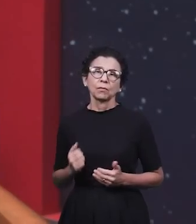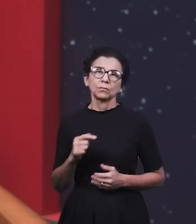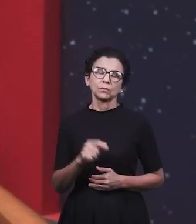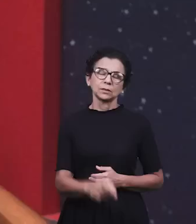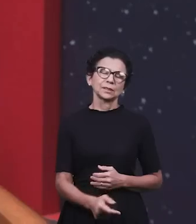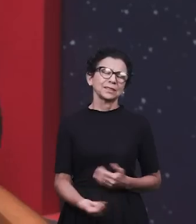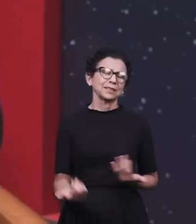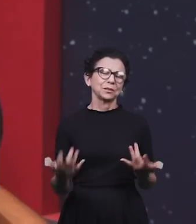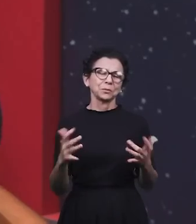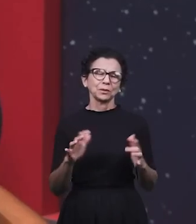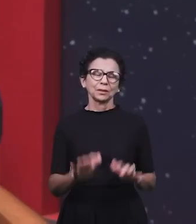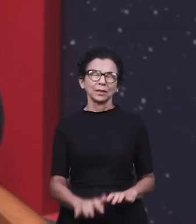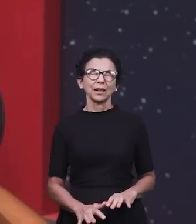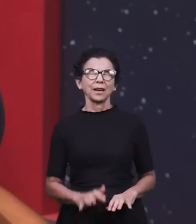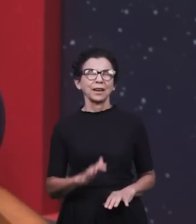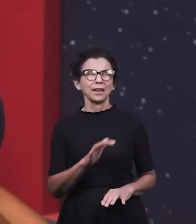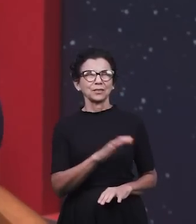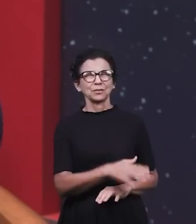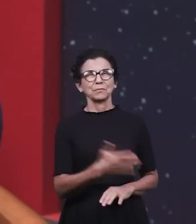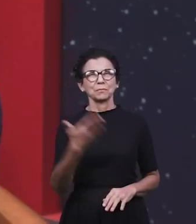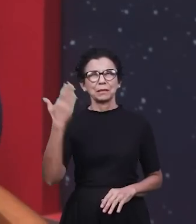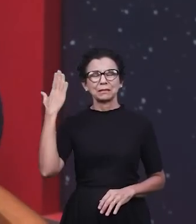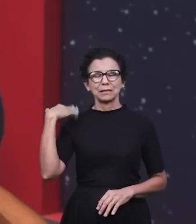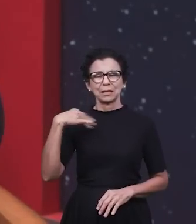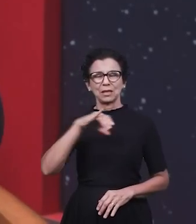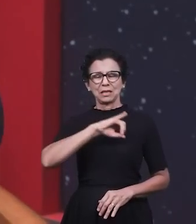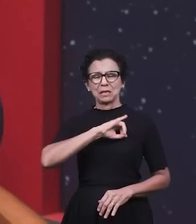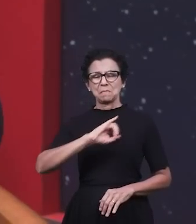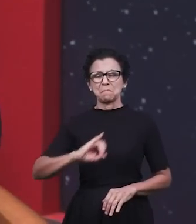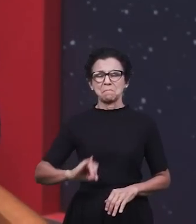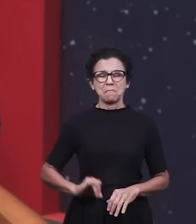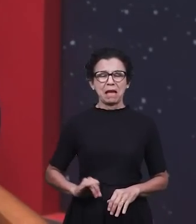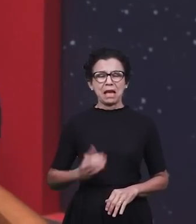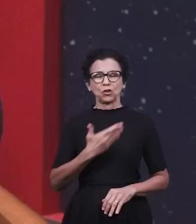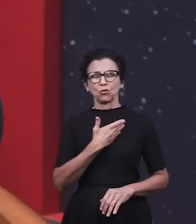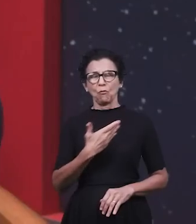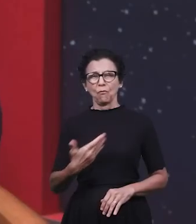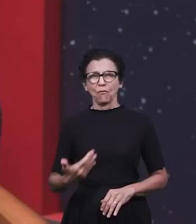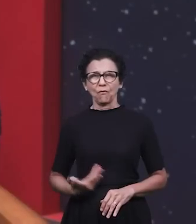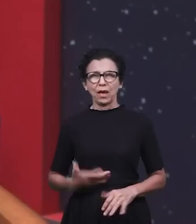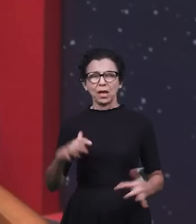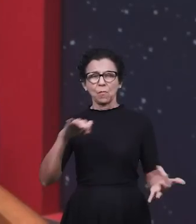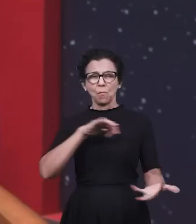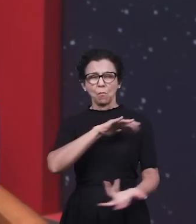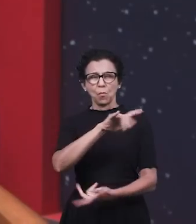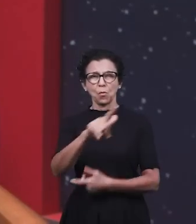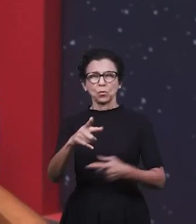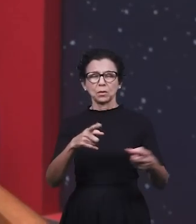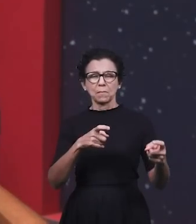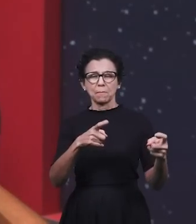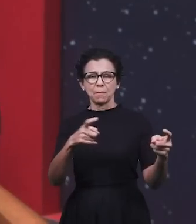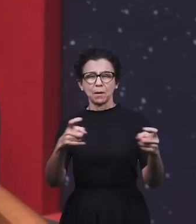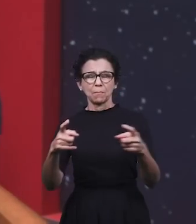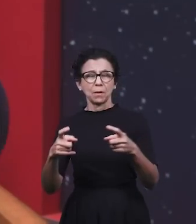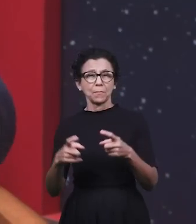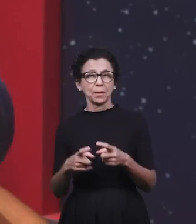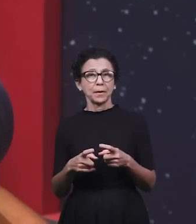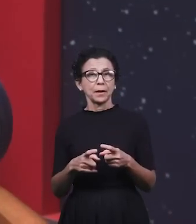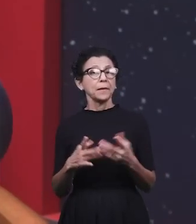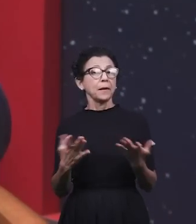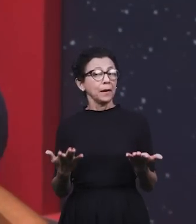humanidade passou em toda a sua história de governos, impérios, conflitos mundiais. Essa questão do governo é